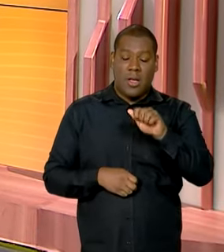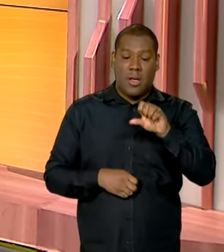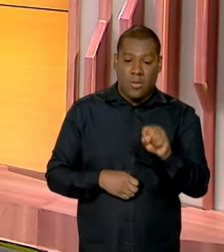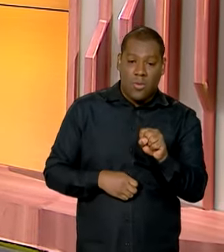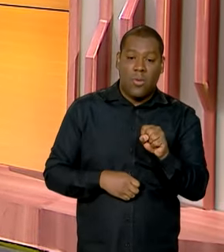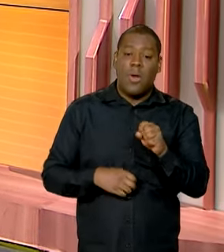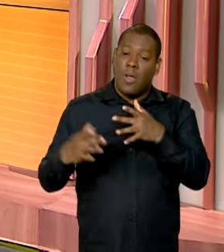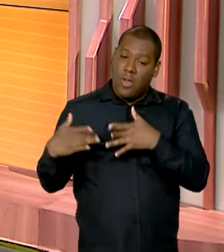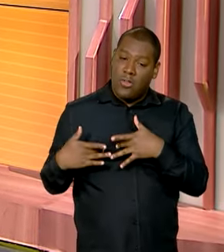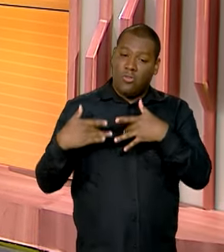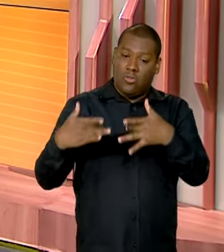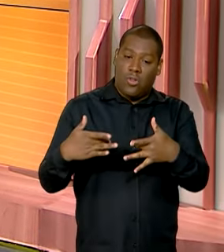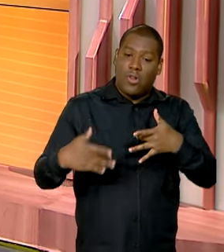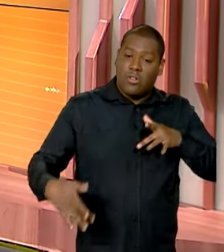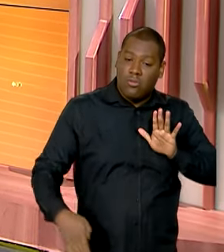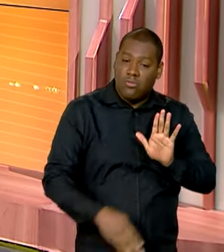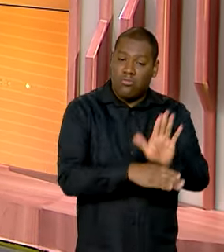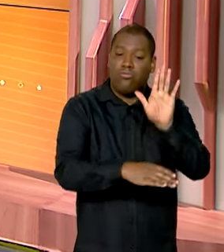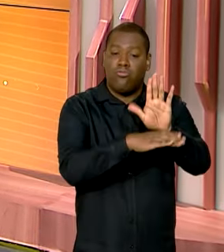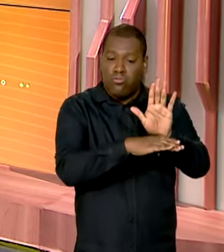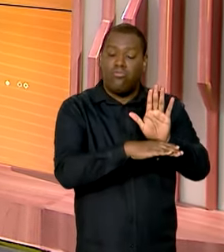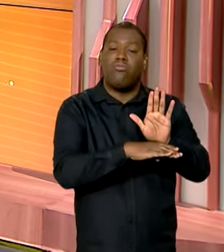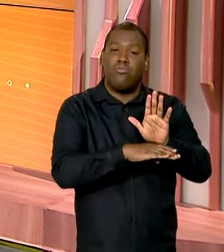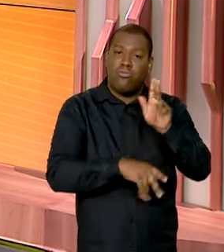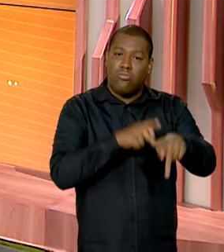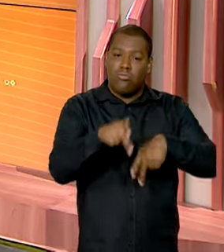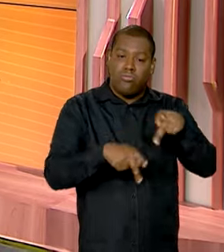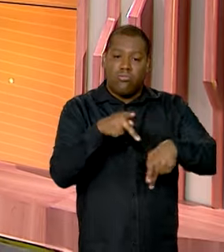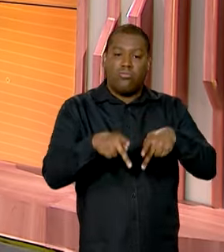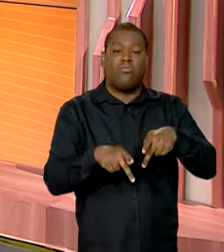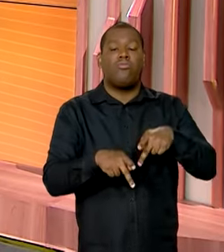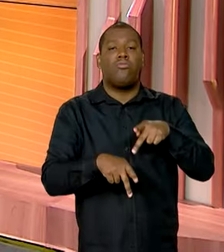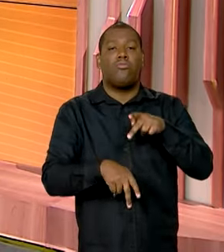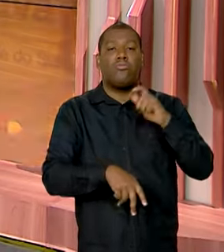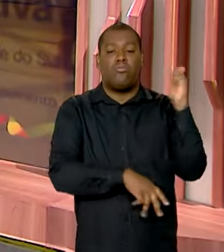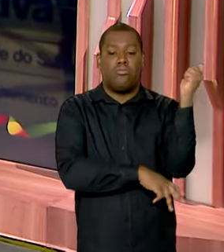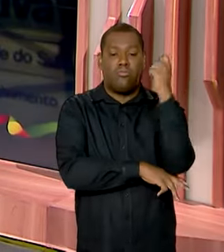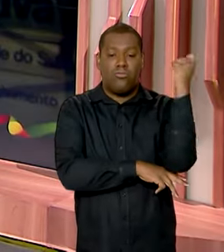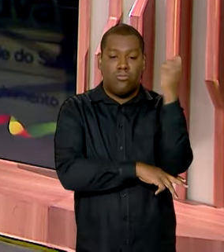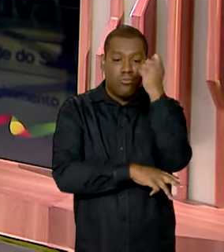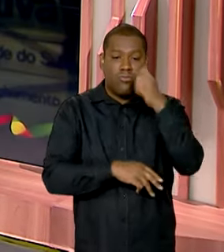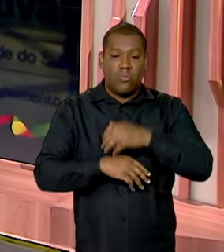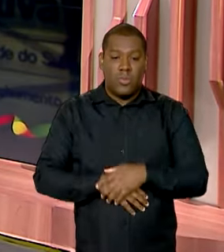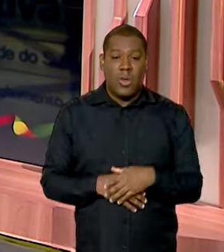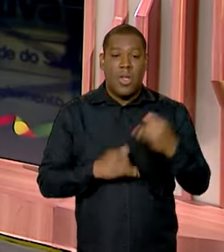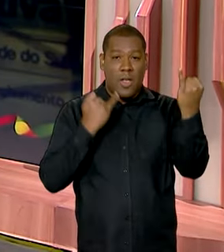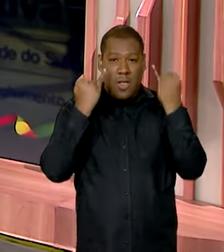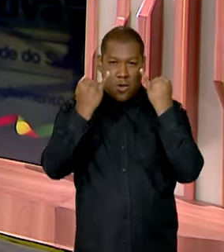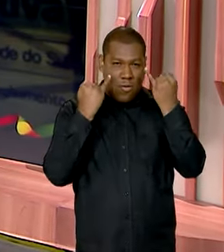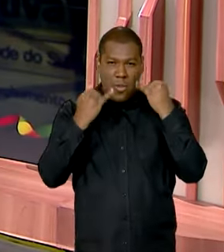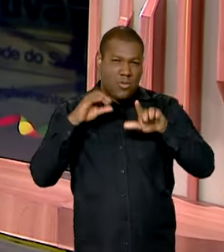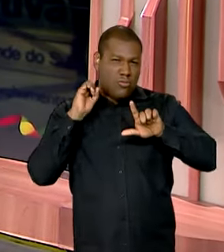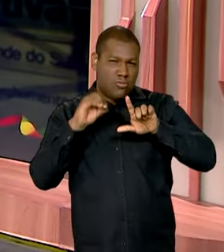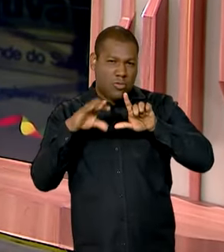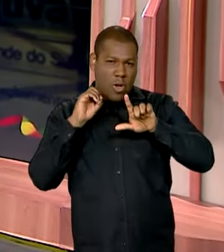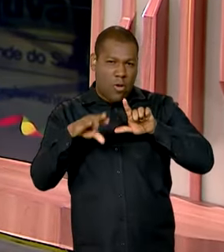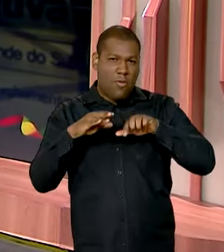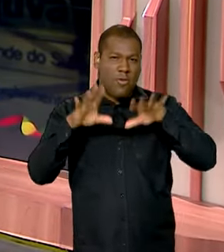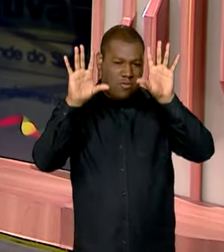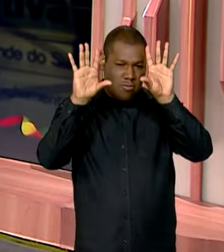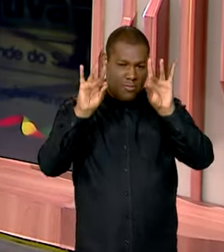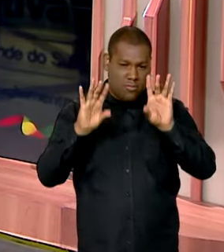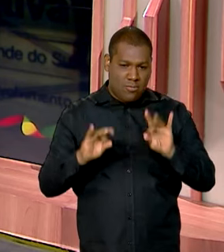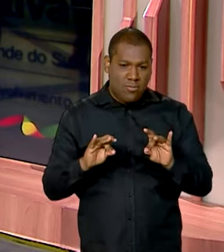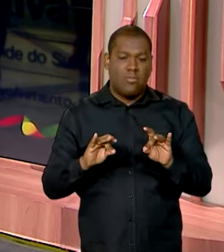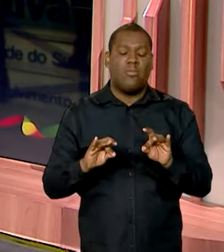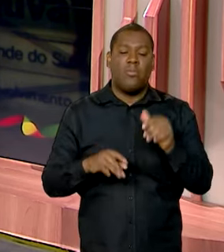campanha Todos Unidos pelo Sul. E quem traz todos os detalhes ao vivo e outras informações atualizadas do Rio Grande